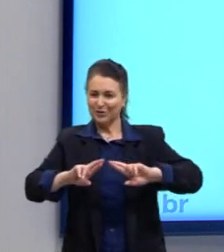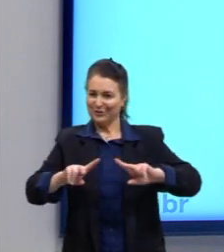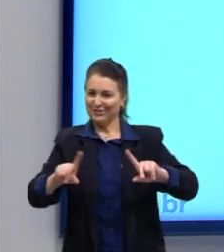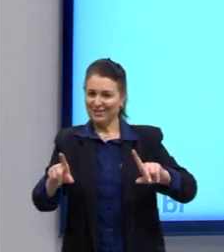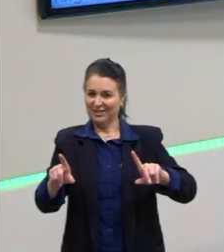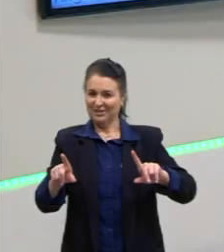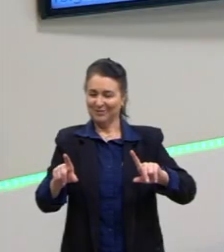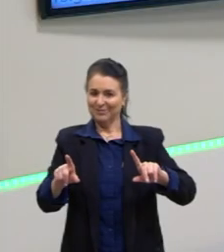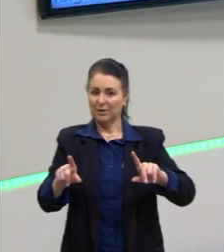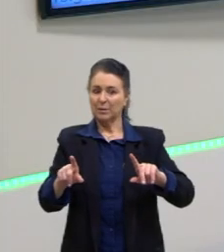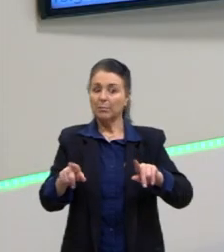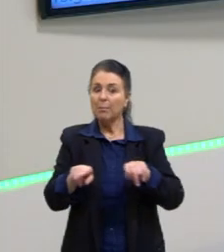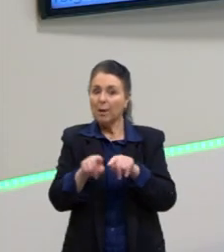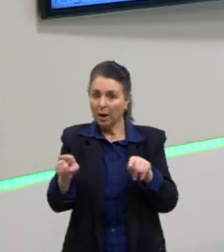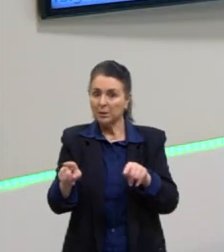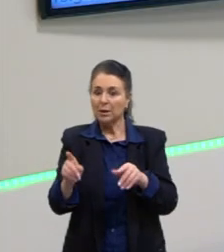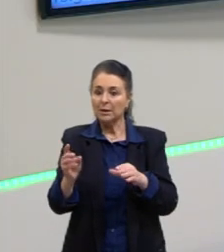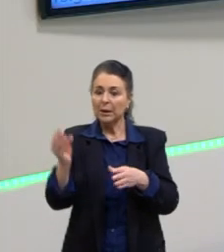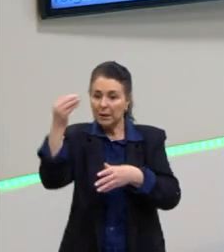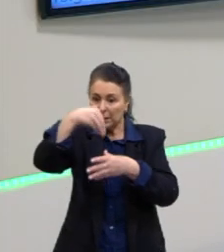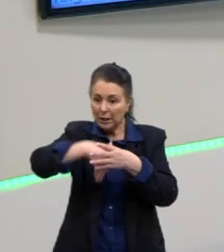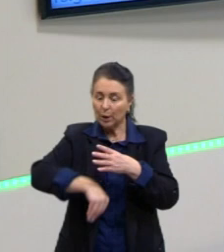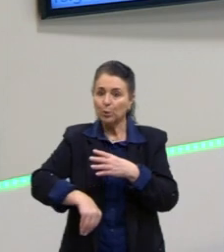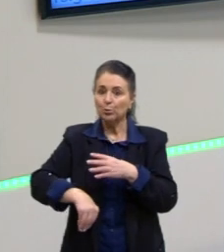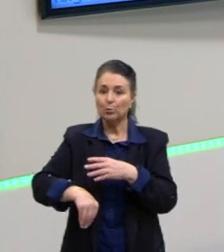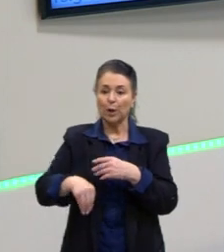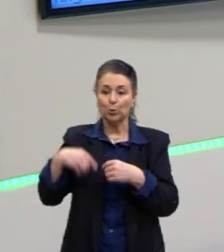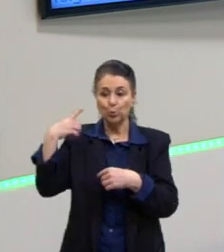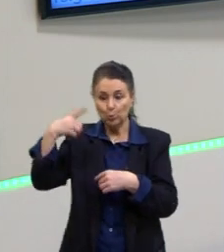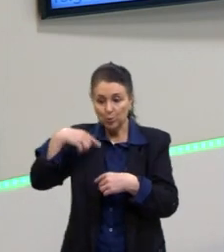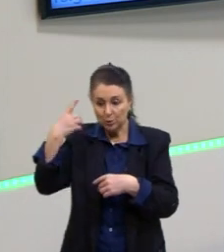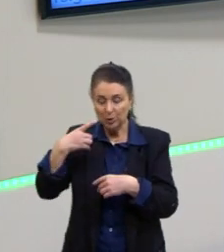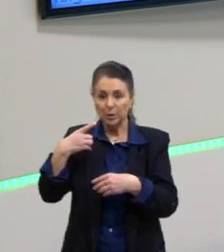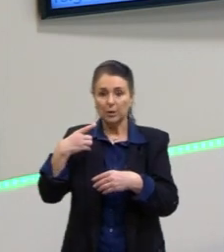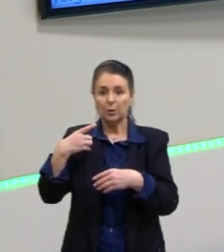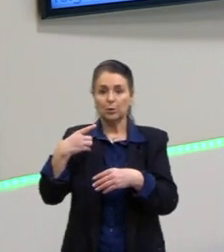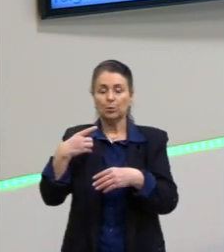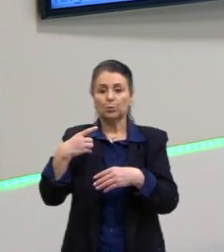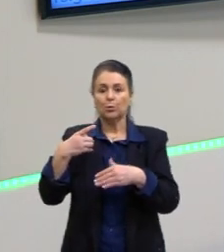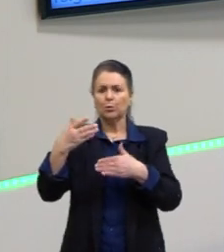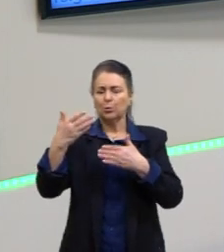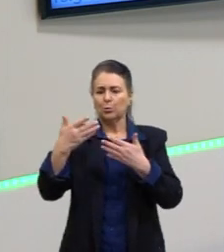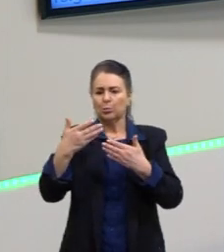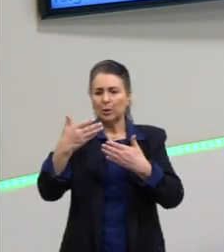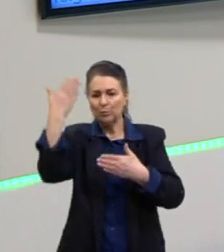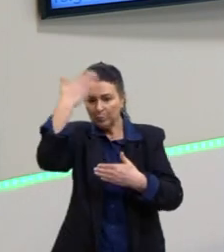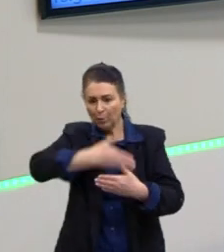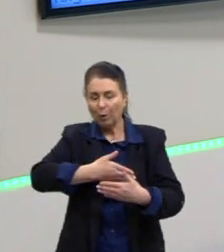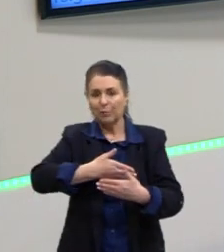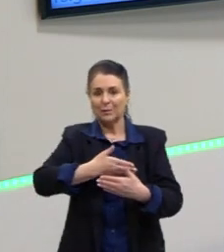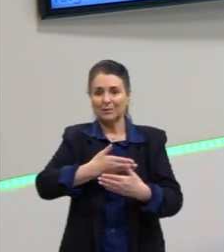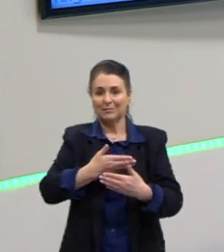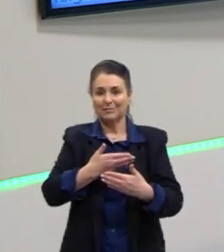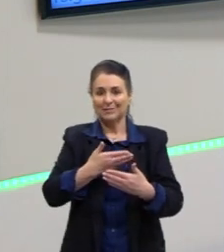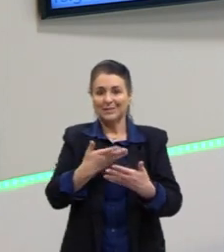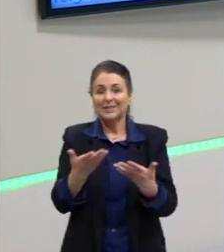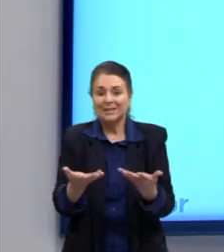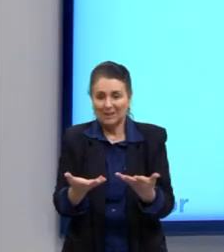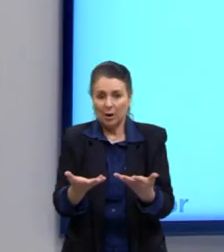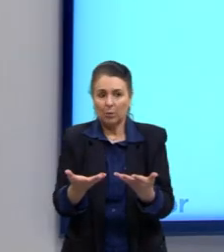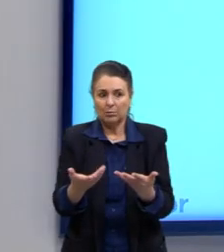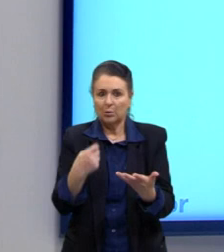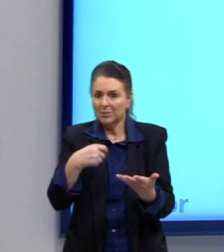vai fazer parte do direito né das provas então se você proferir qualquer não precisa estar necessariamente